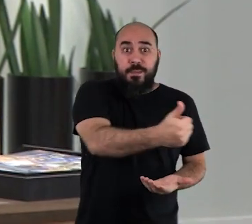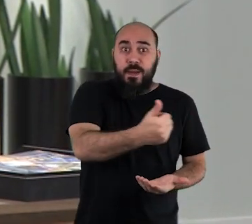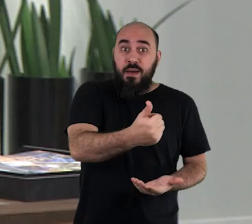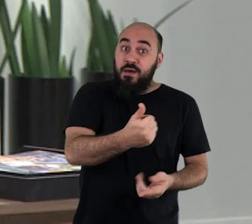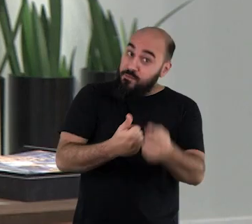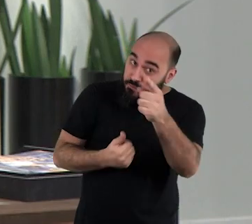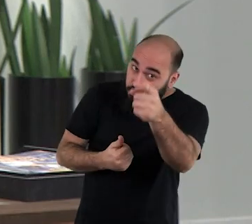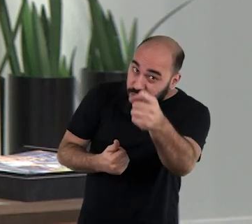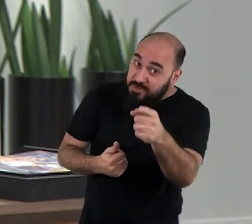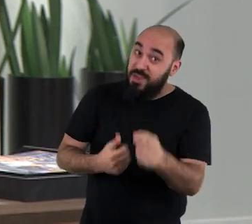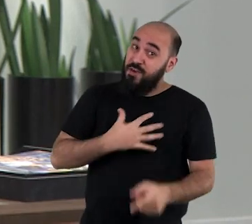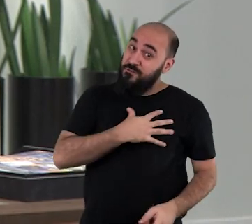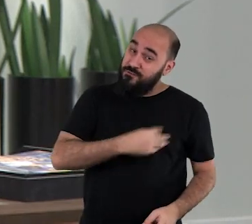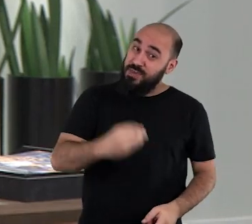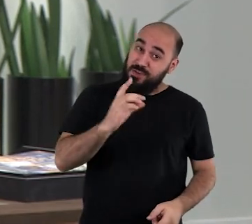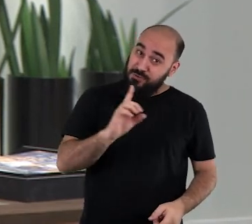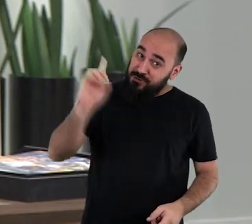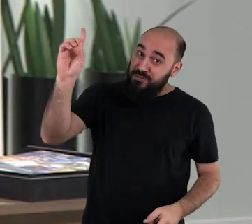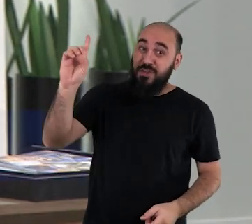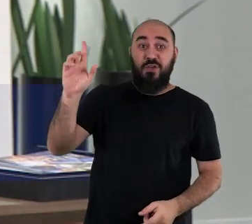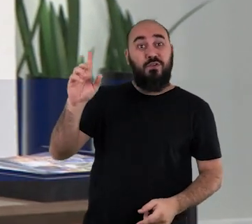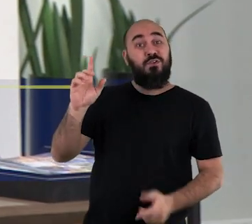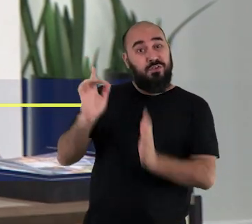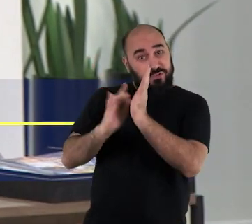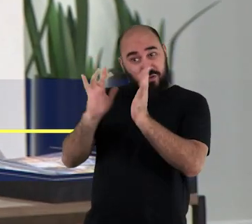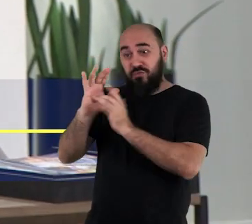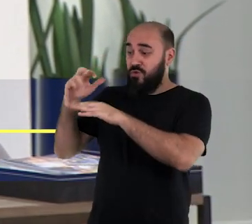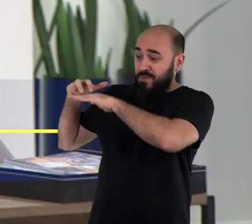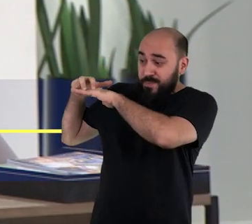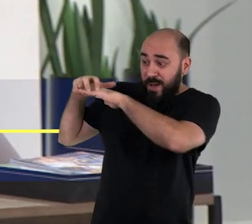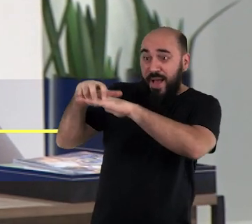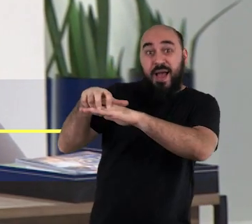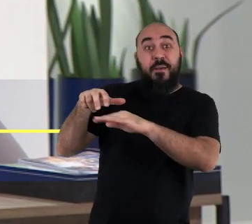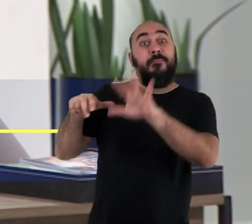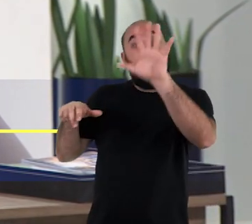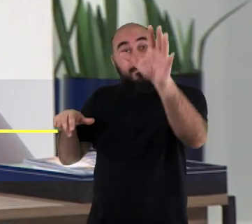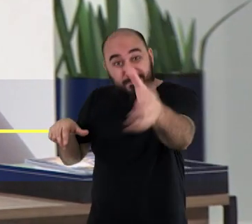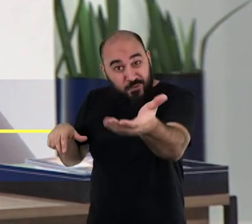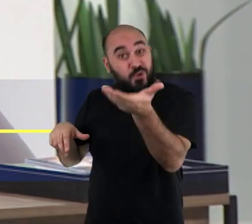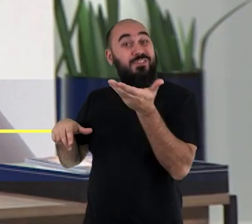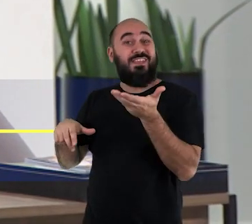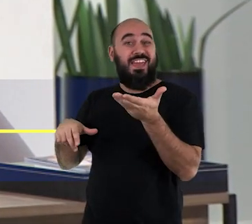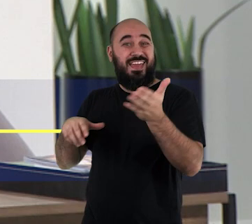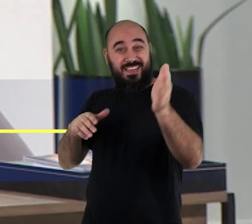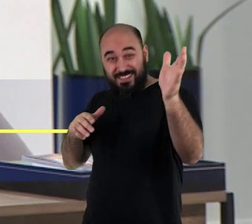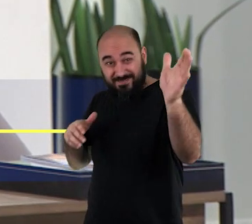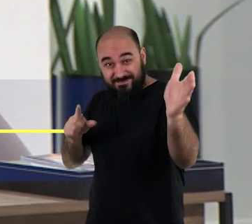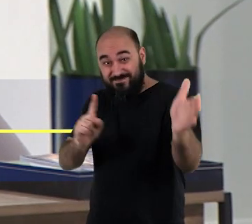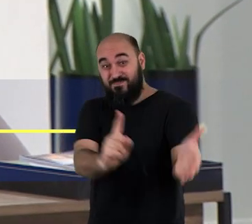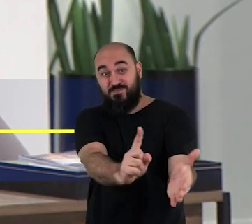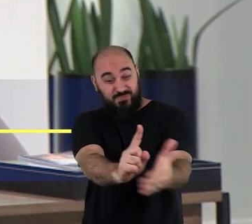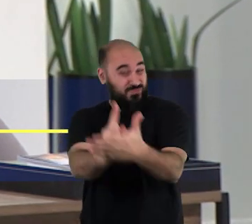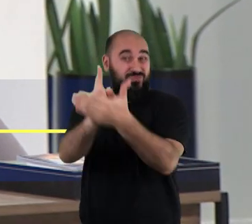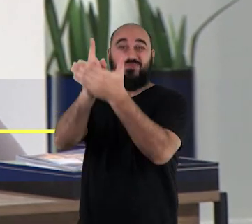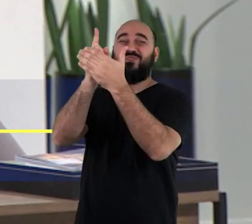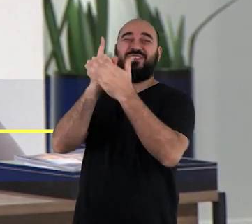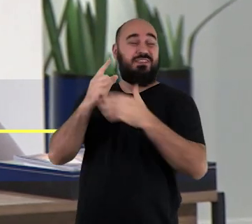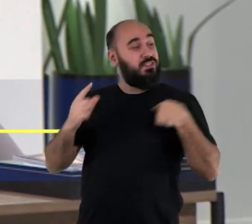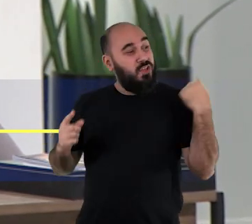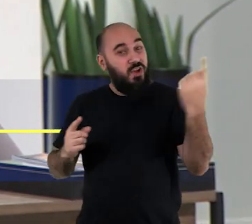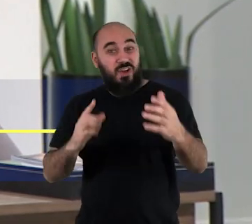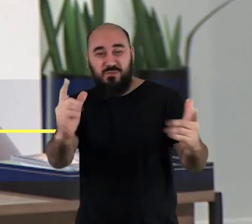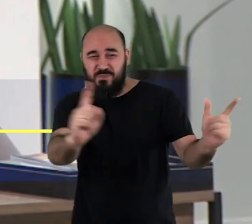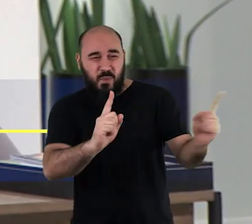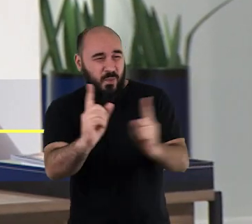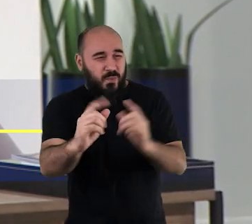uma filhinha do Senhor, Ele está vindo para buscar a você e a mim, a nós todos. Por isso é necessário que nos